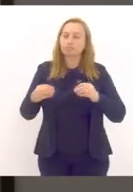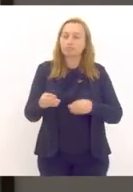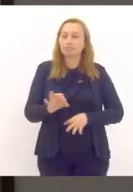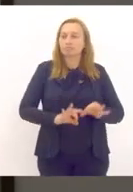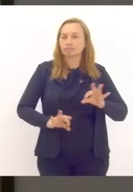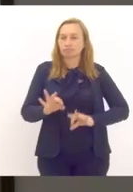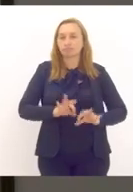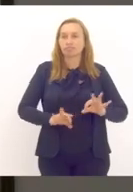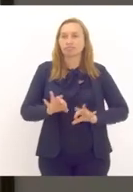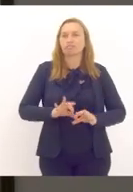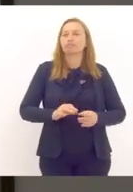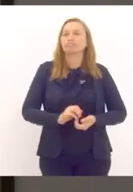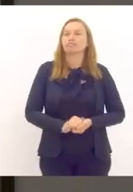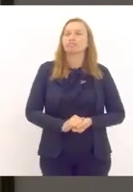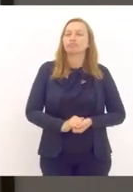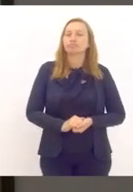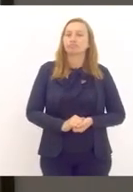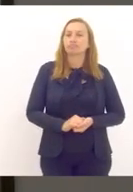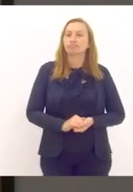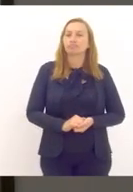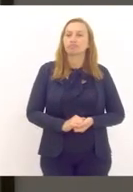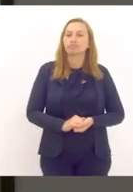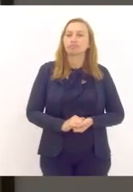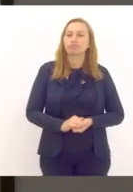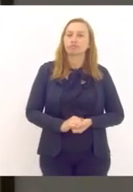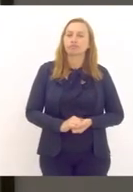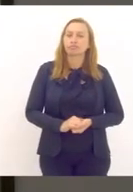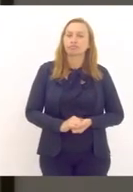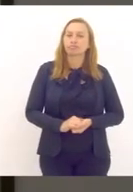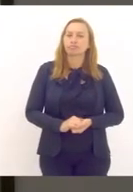tal forma que nós tivemos